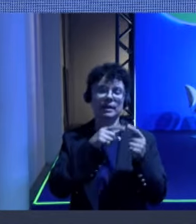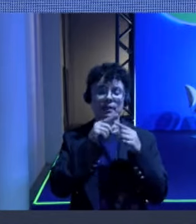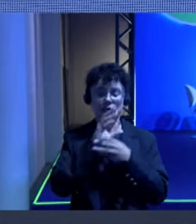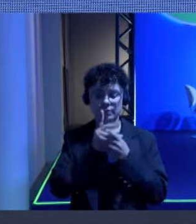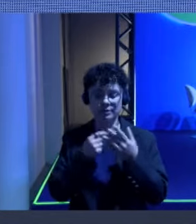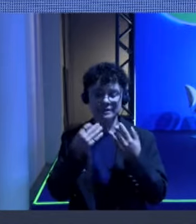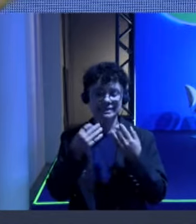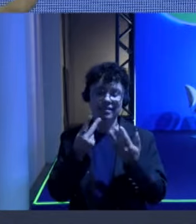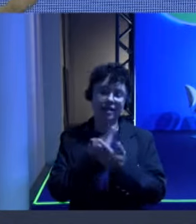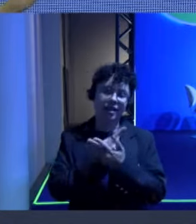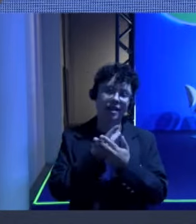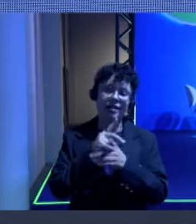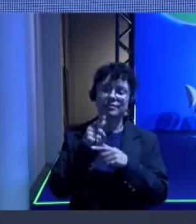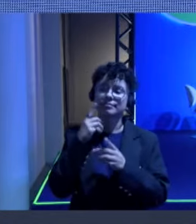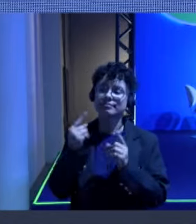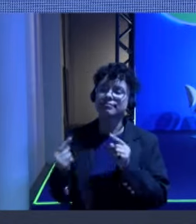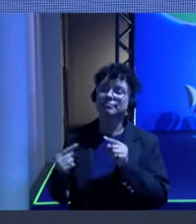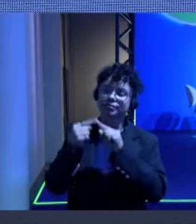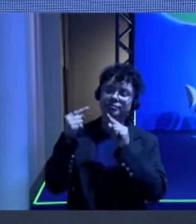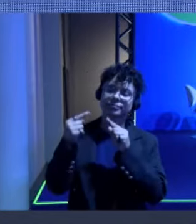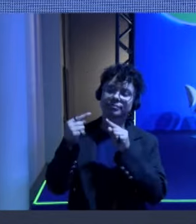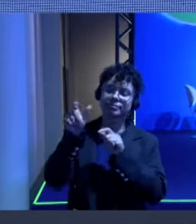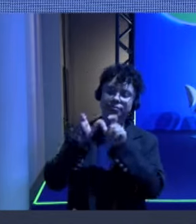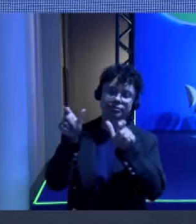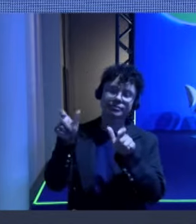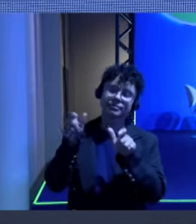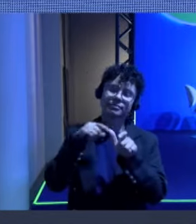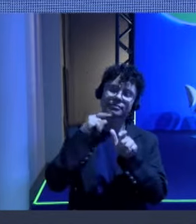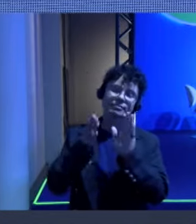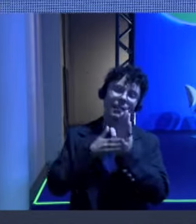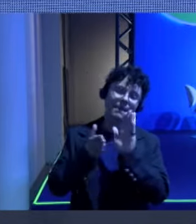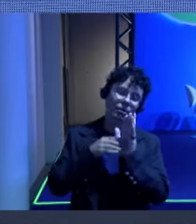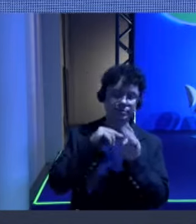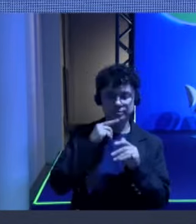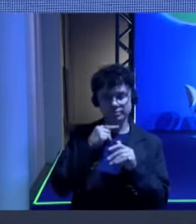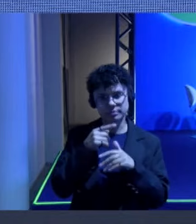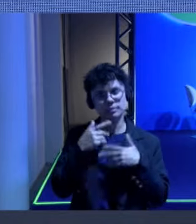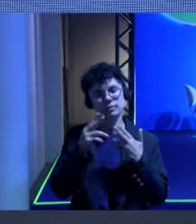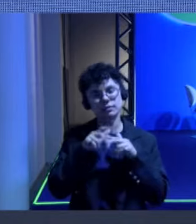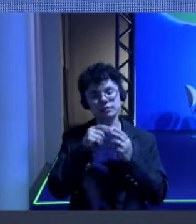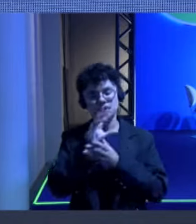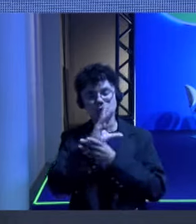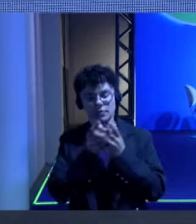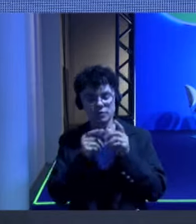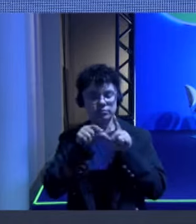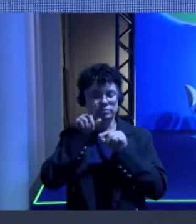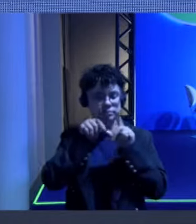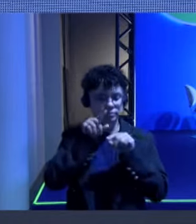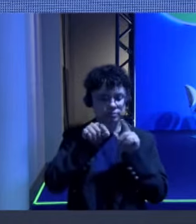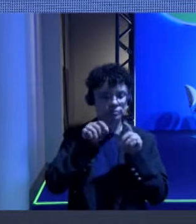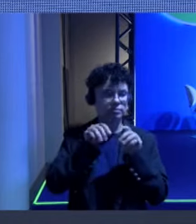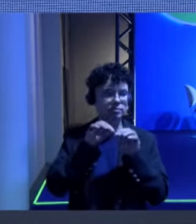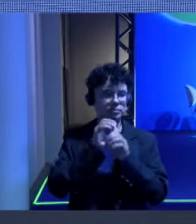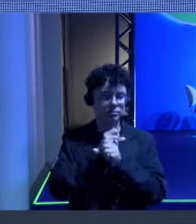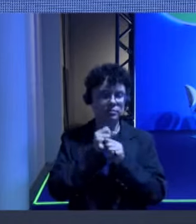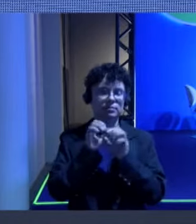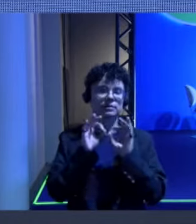muito eficiente, você não consegue atingir a plenitude aí da proposta. A gente vem nesse refinamento em algumas frentes,